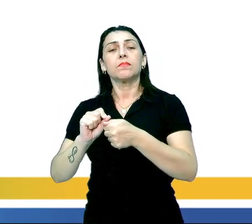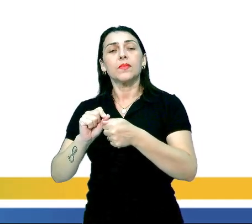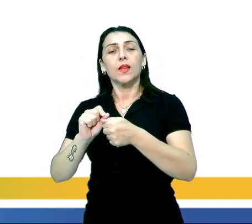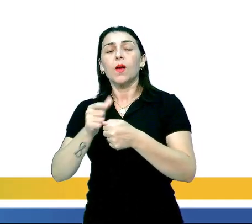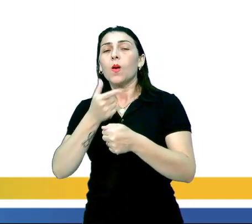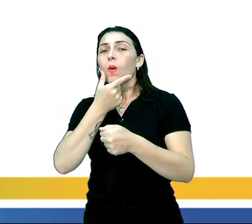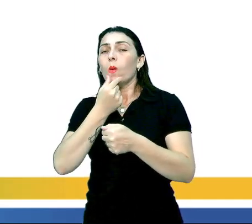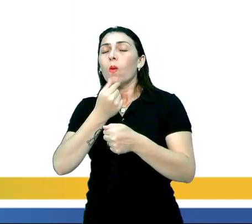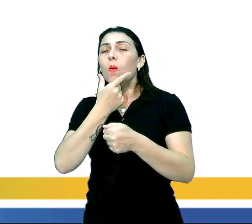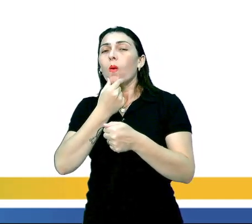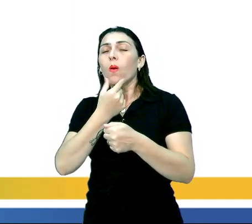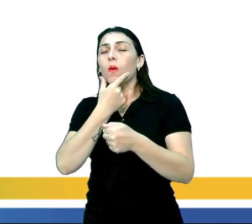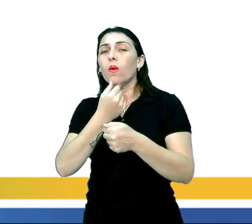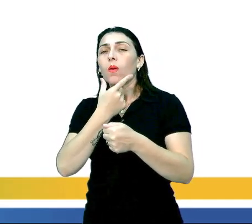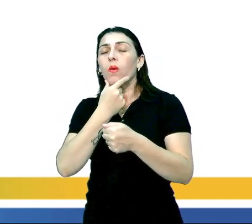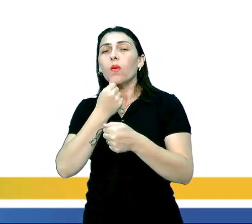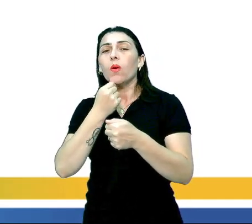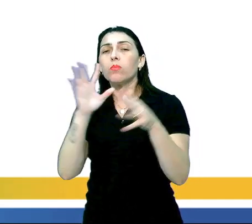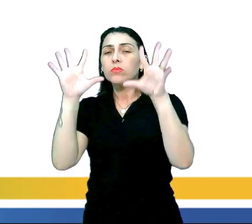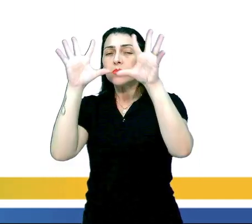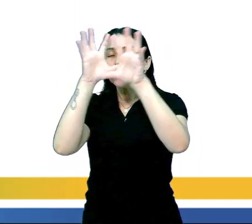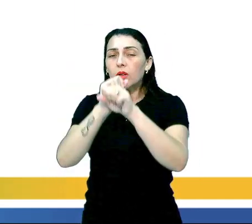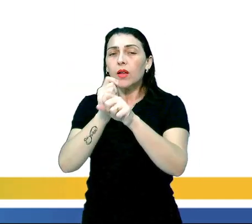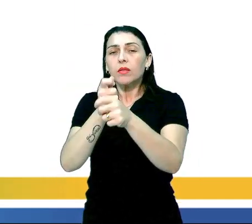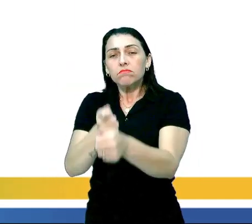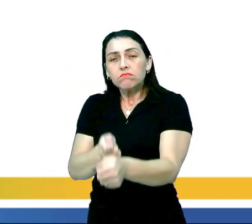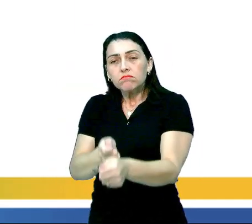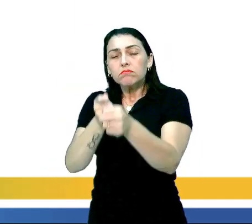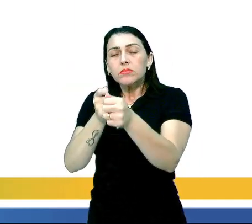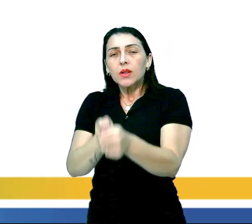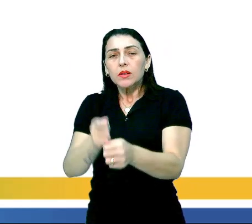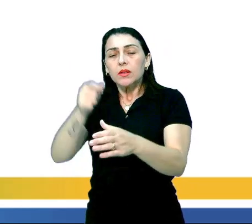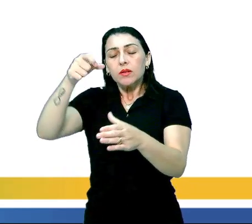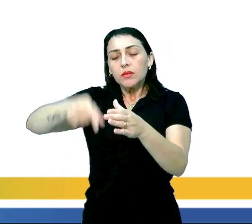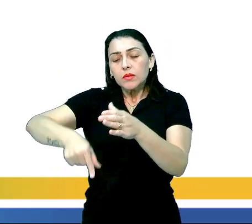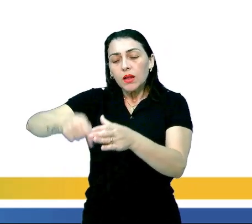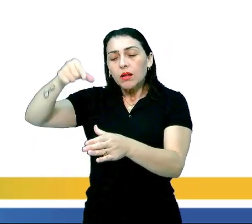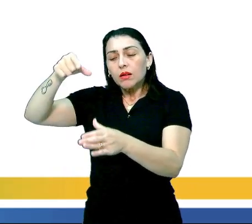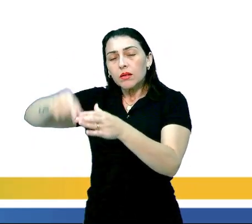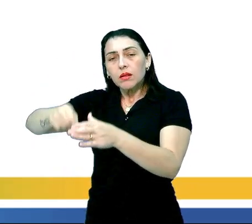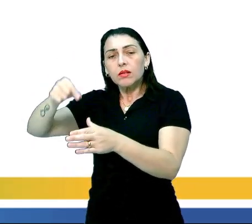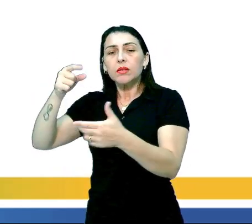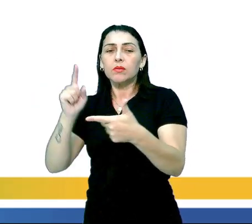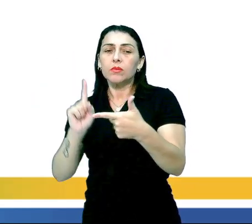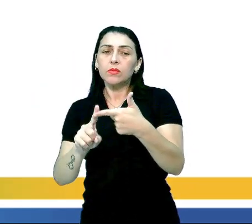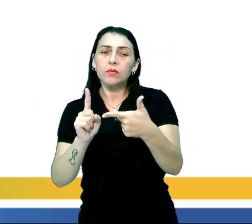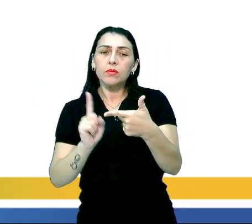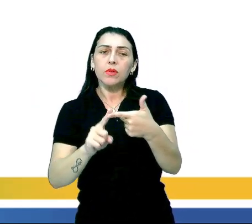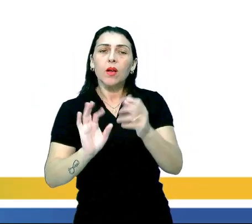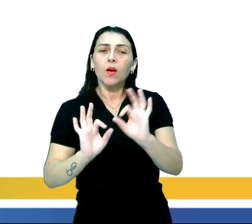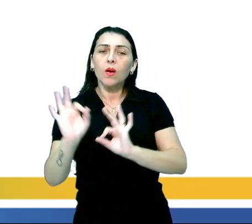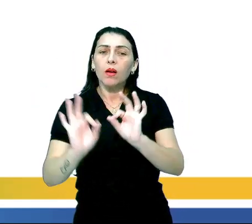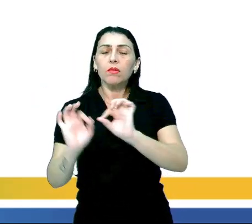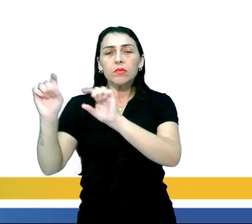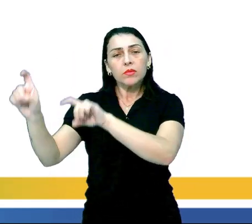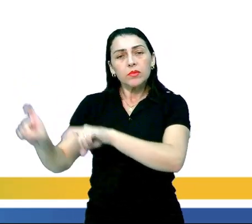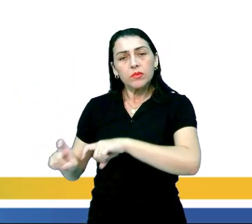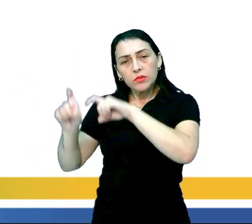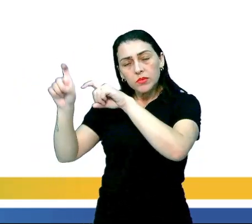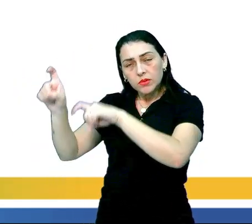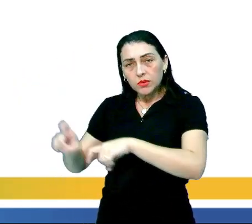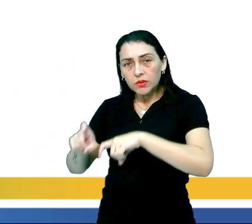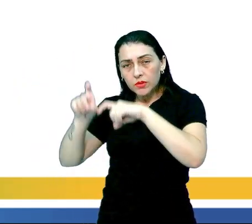ao homem das cavernas, quando ele vivia da caça, da coleta. No segundo homem, né, organizando da esquerda